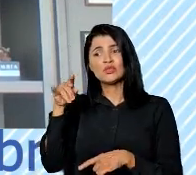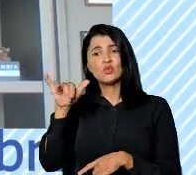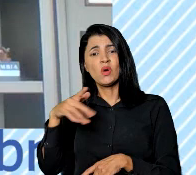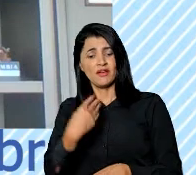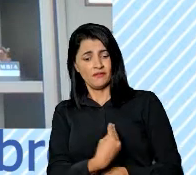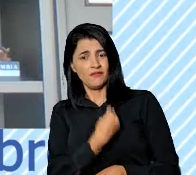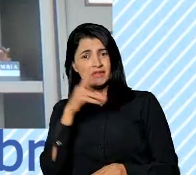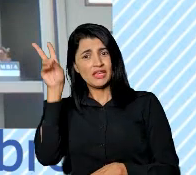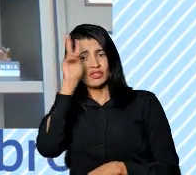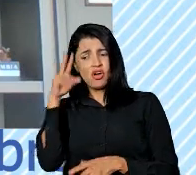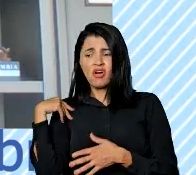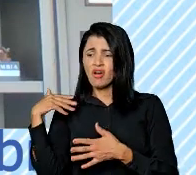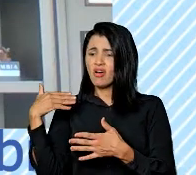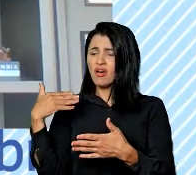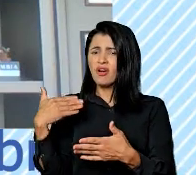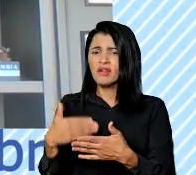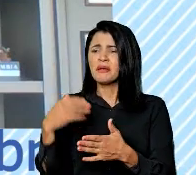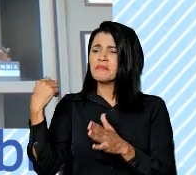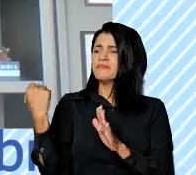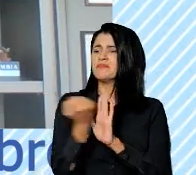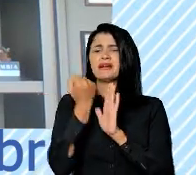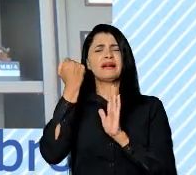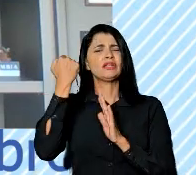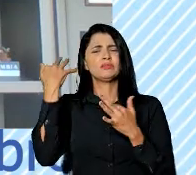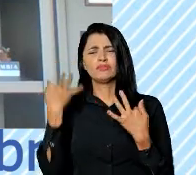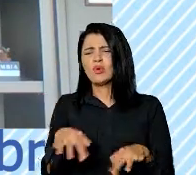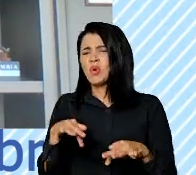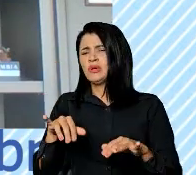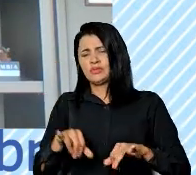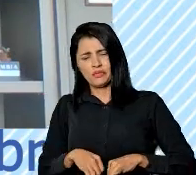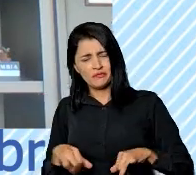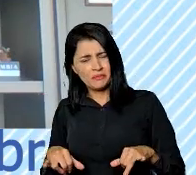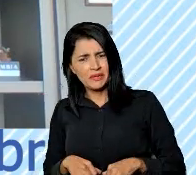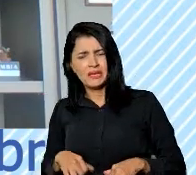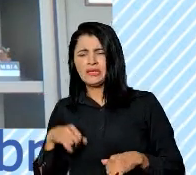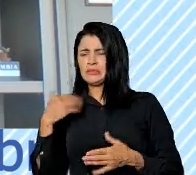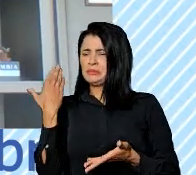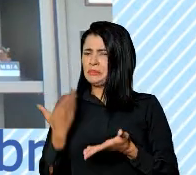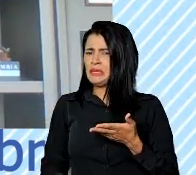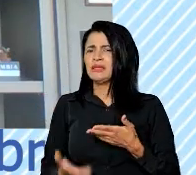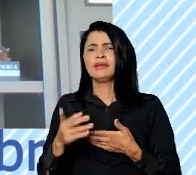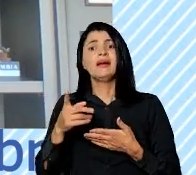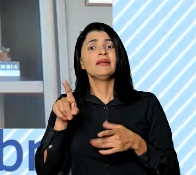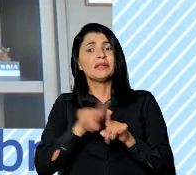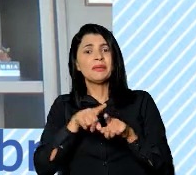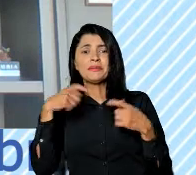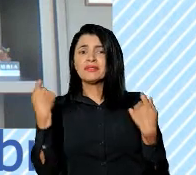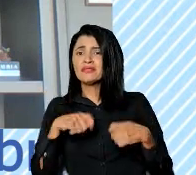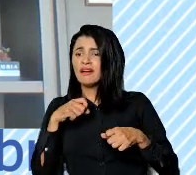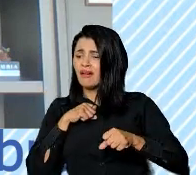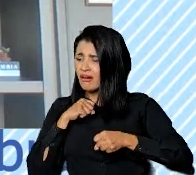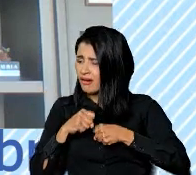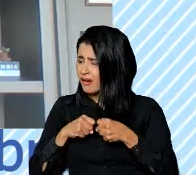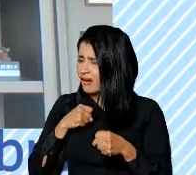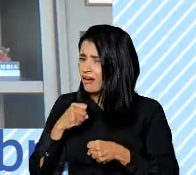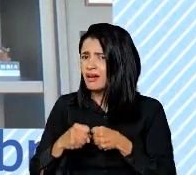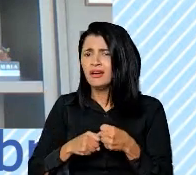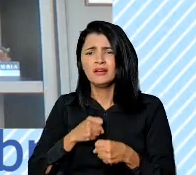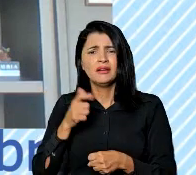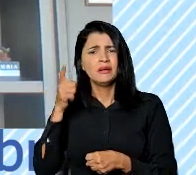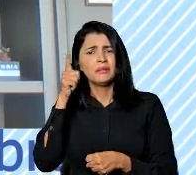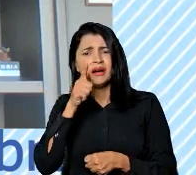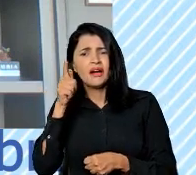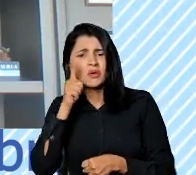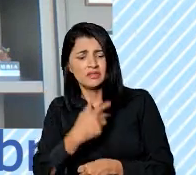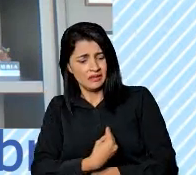história e suas trajetórias são marcadas por dores, por perdas e pela necessidade de correr todos os dias para garantir